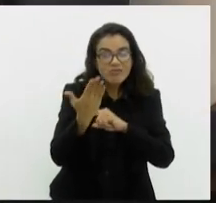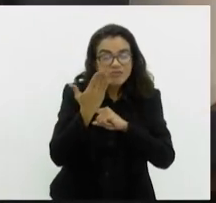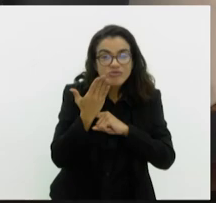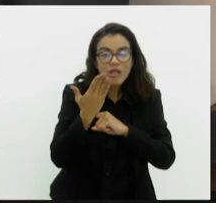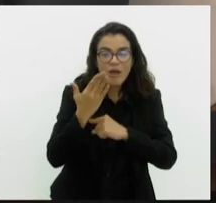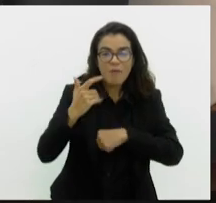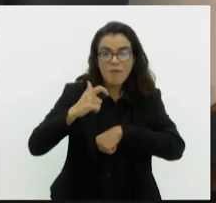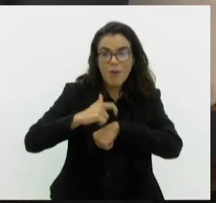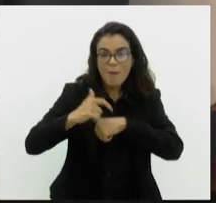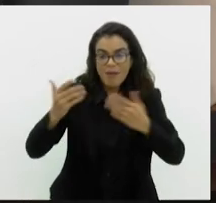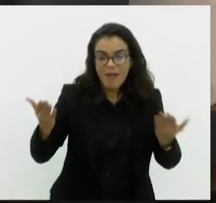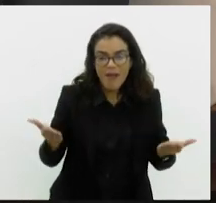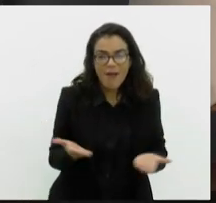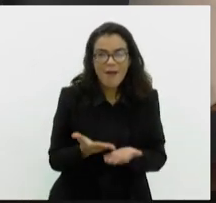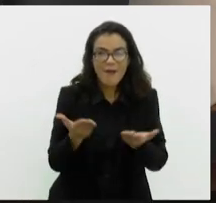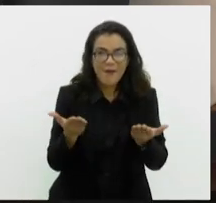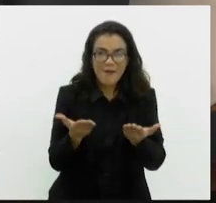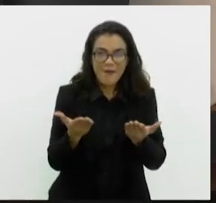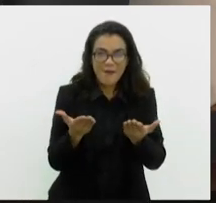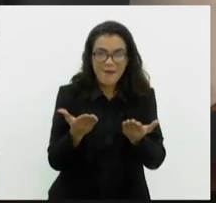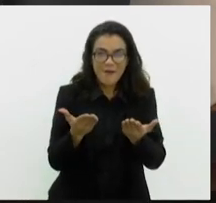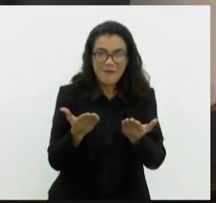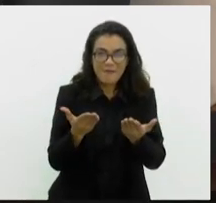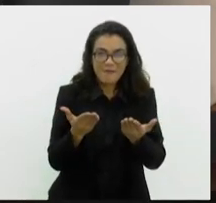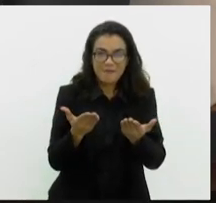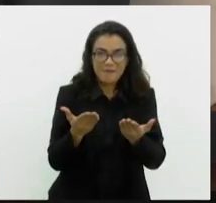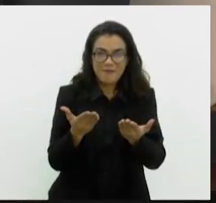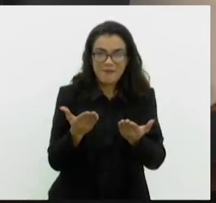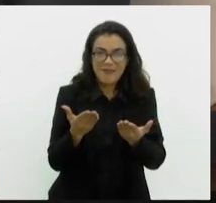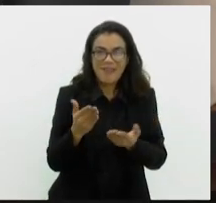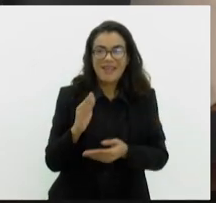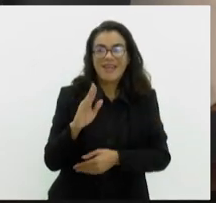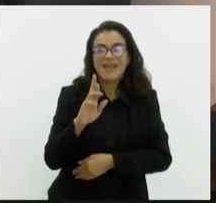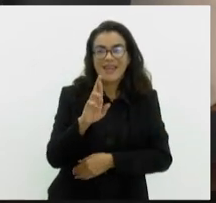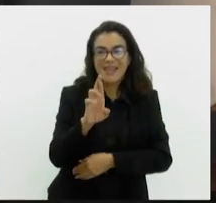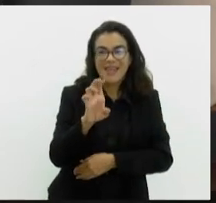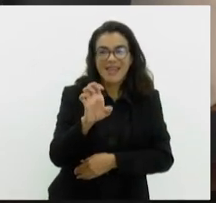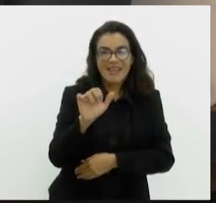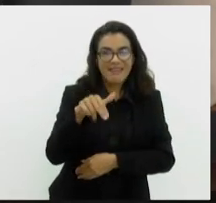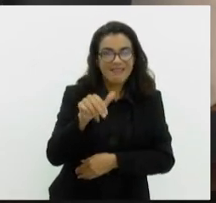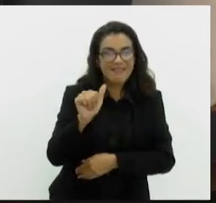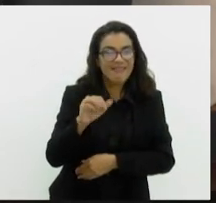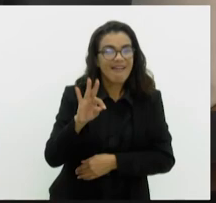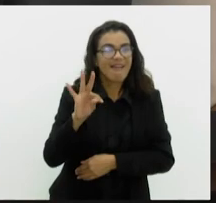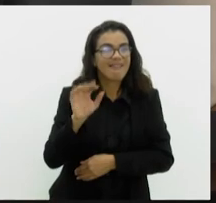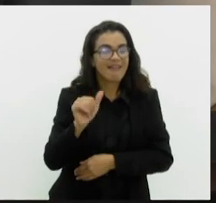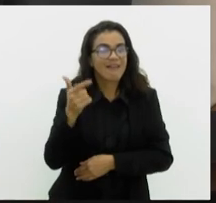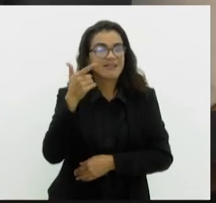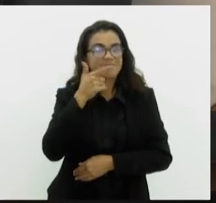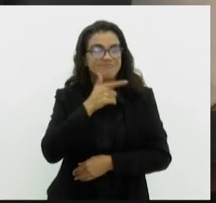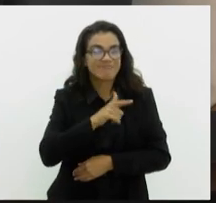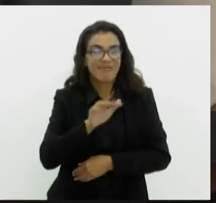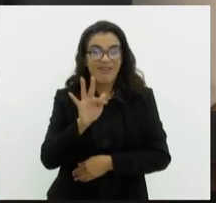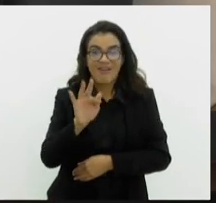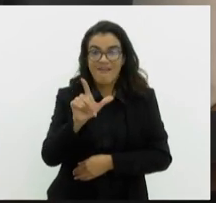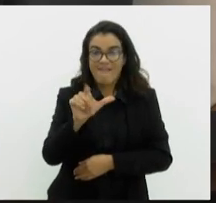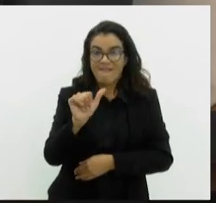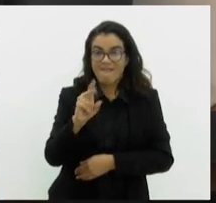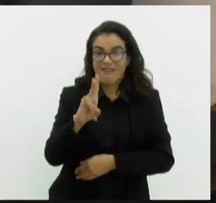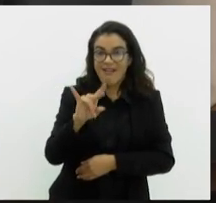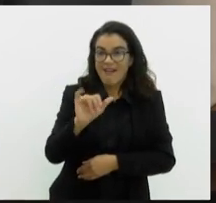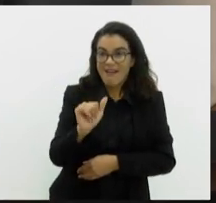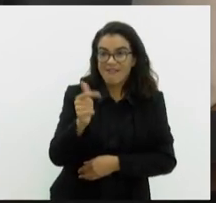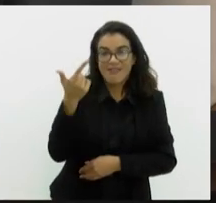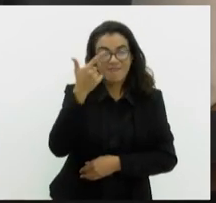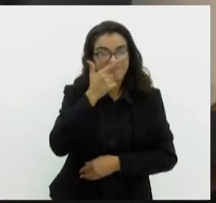aqui. Apropriada do pensamento de Helena, Renata consegue fazer muito mais. Flávia consegue fazer